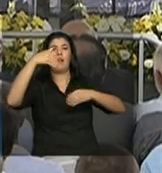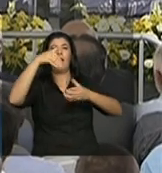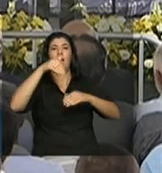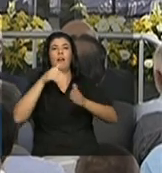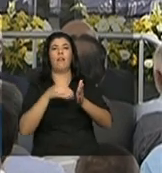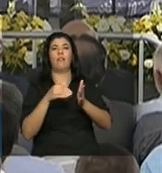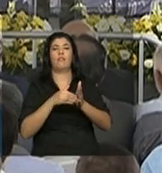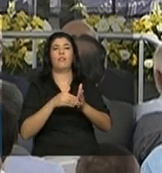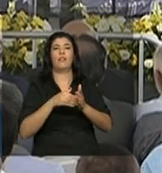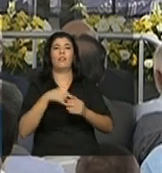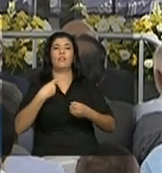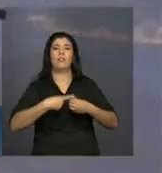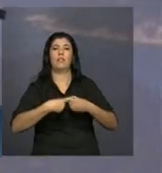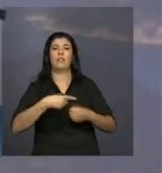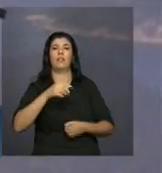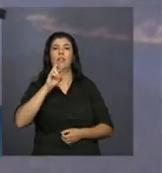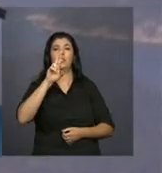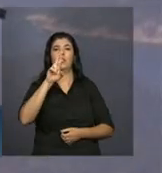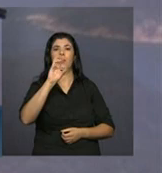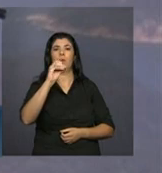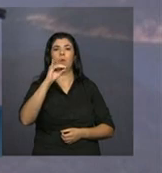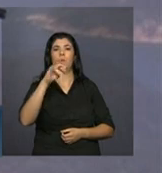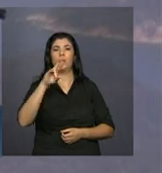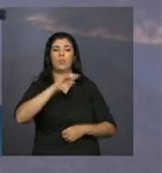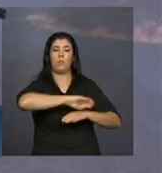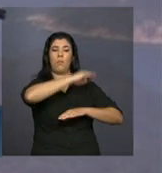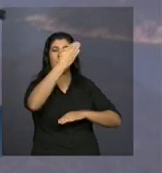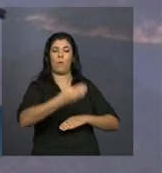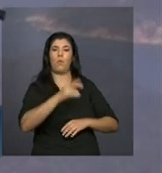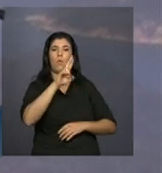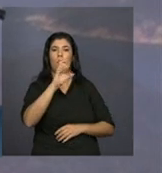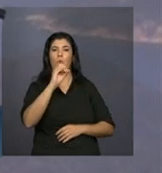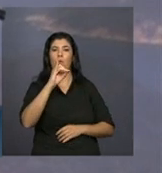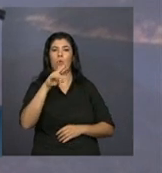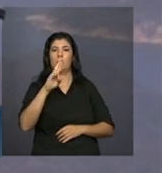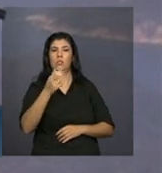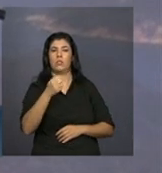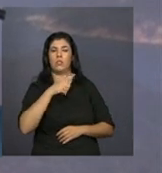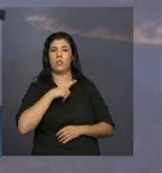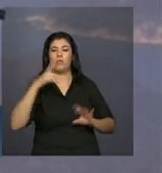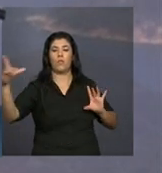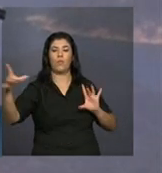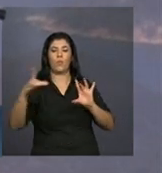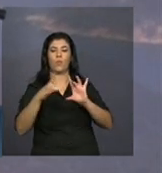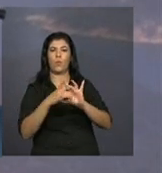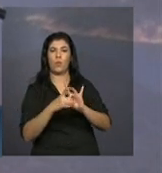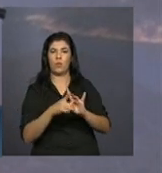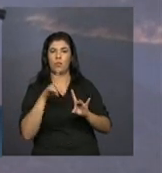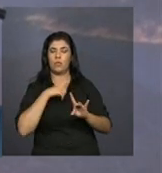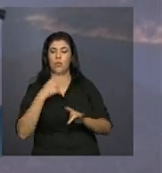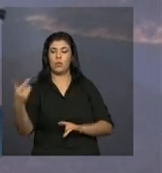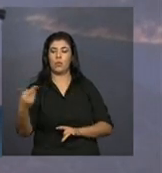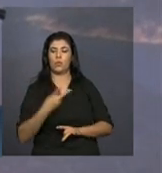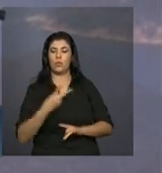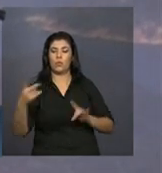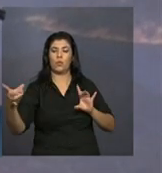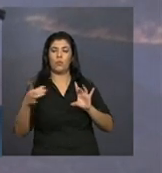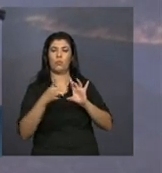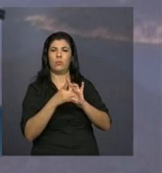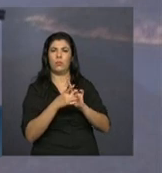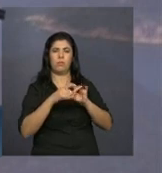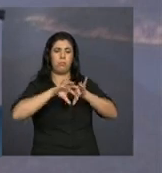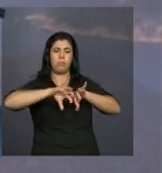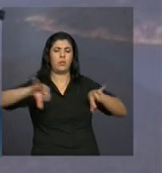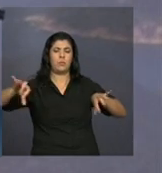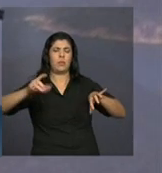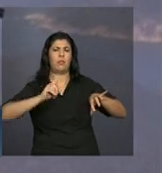é esse, de unir o morro com o litoral, algo que foi separado, não pela